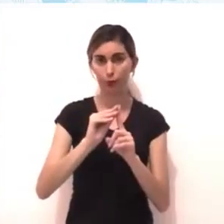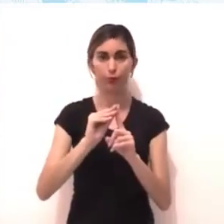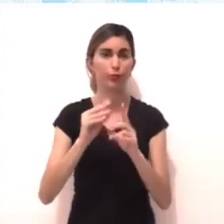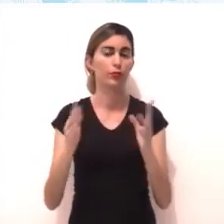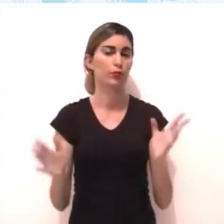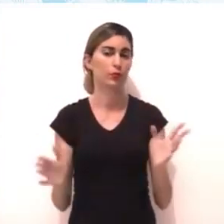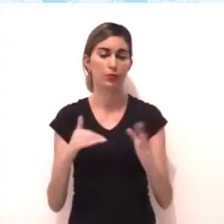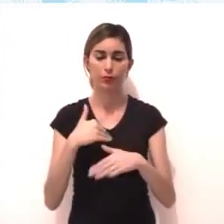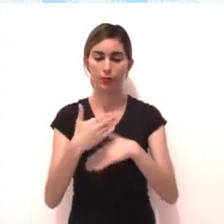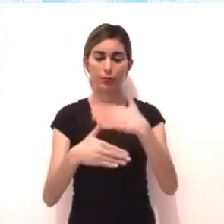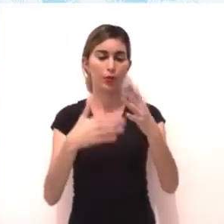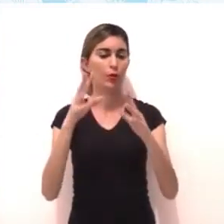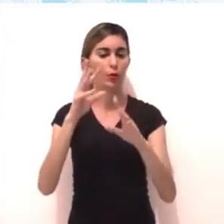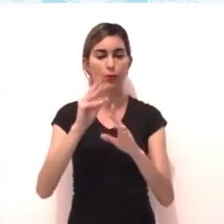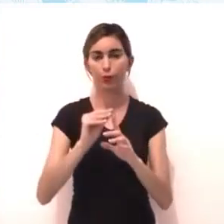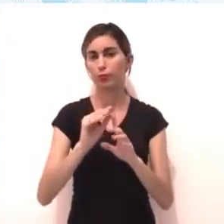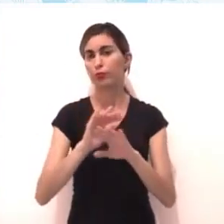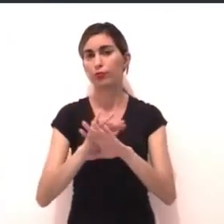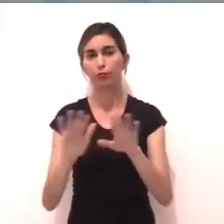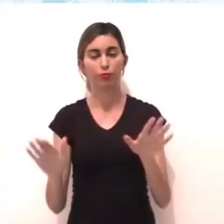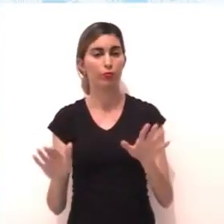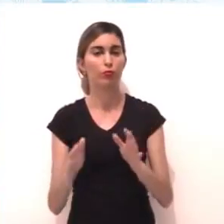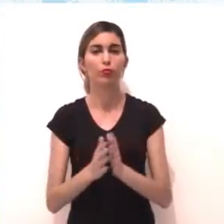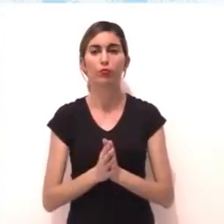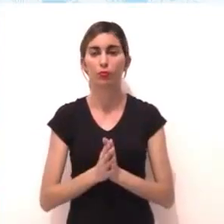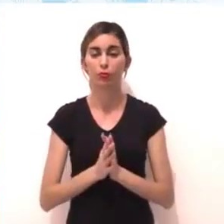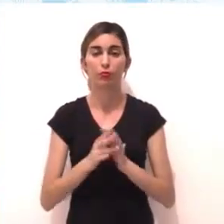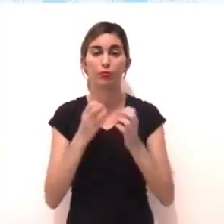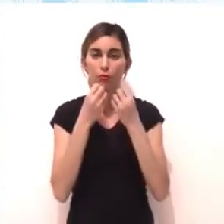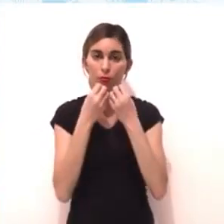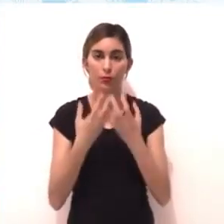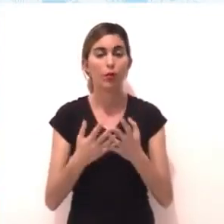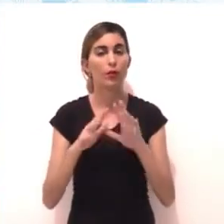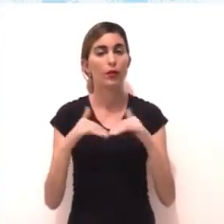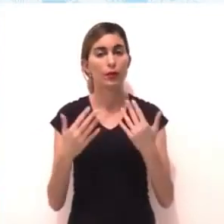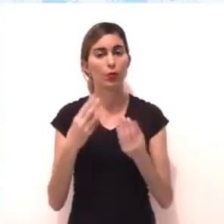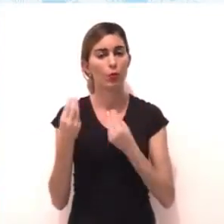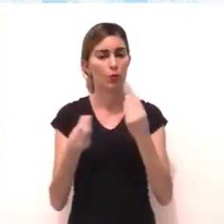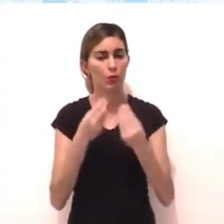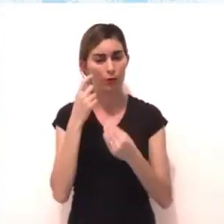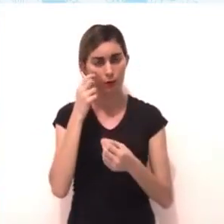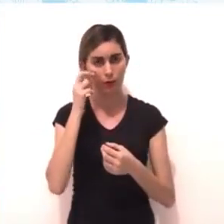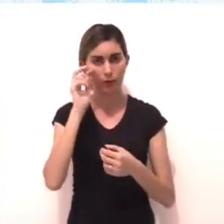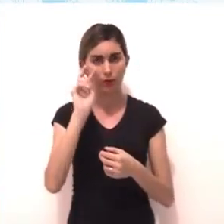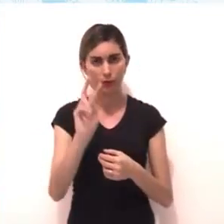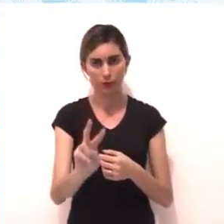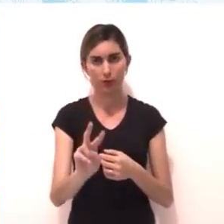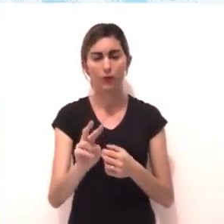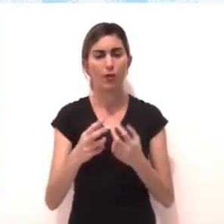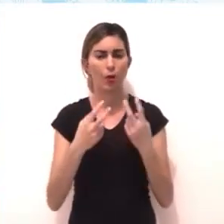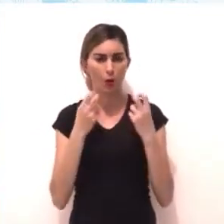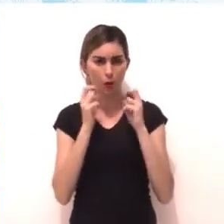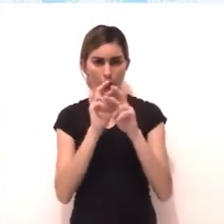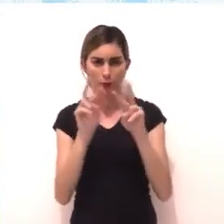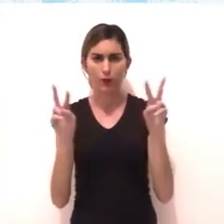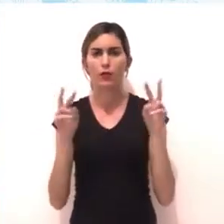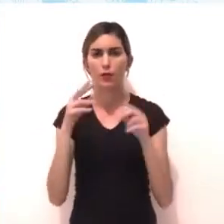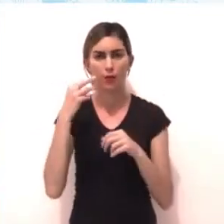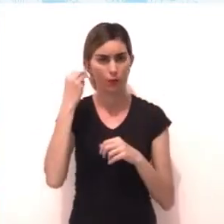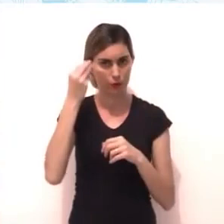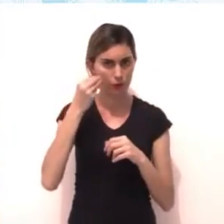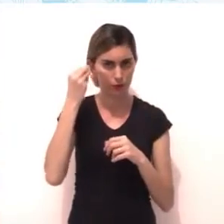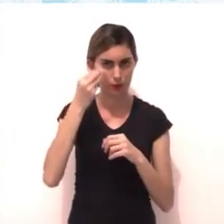processo de combustão termina. Bom, gente, então como vocês viram, puderam observar no